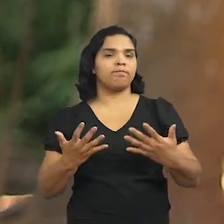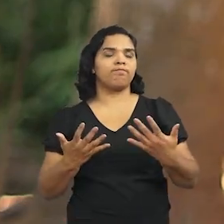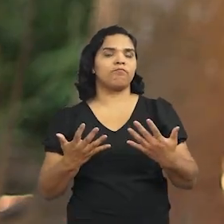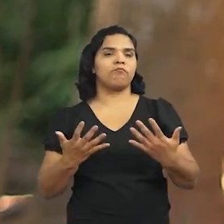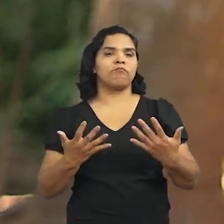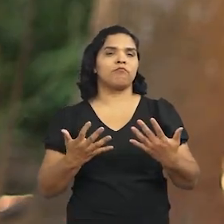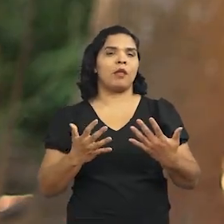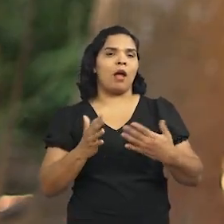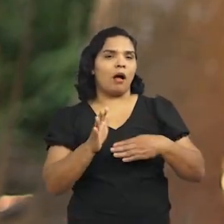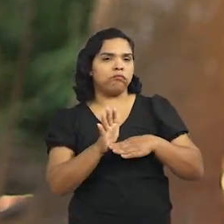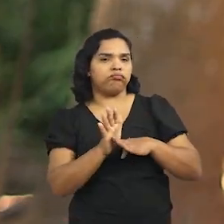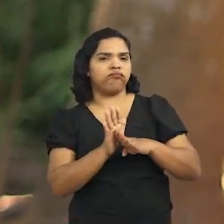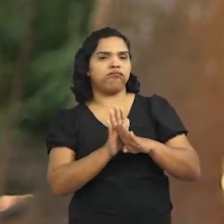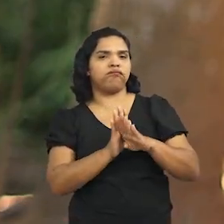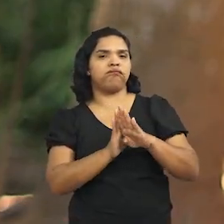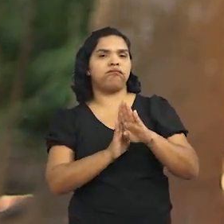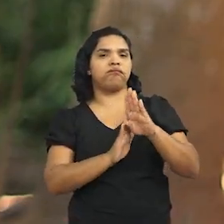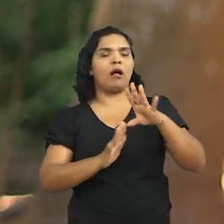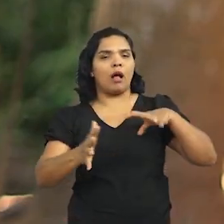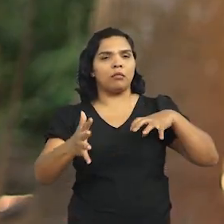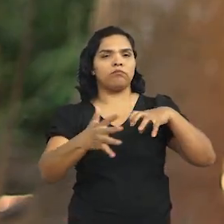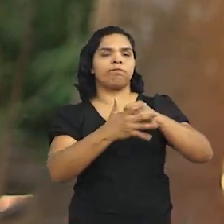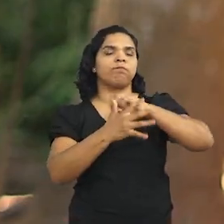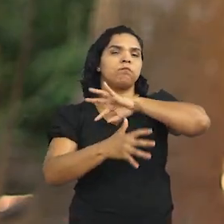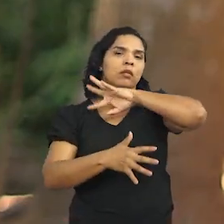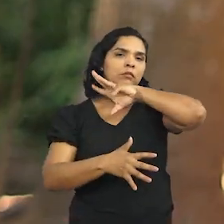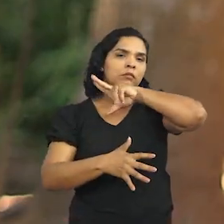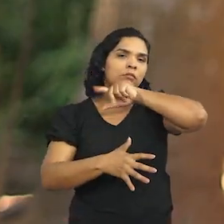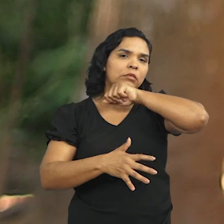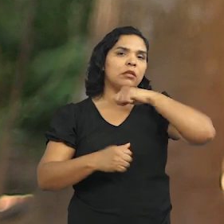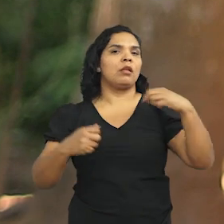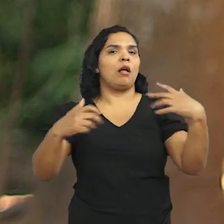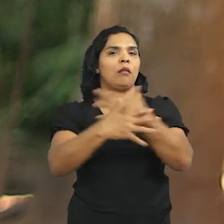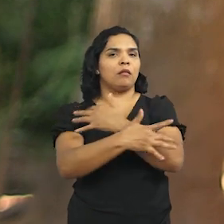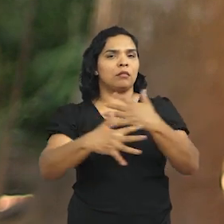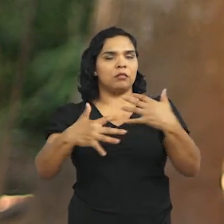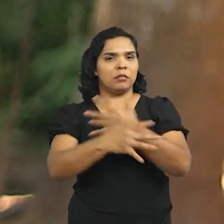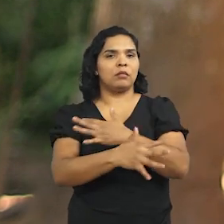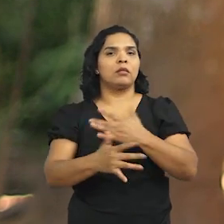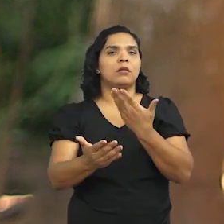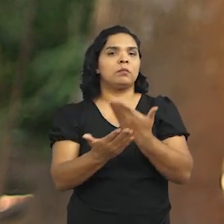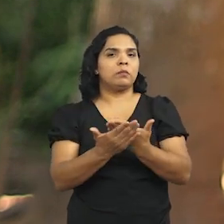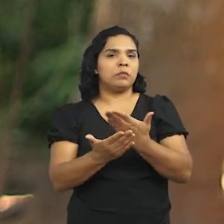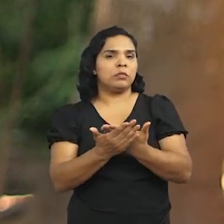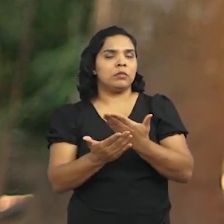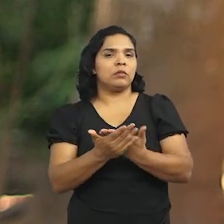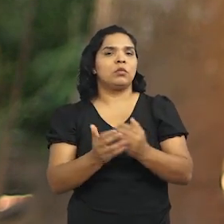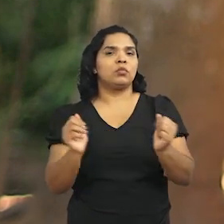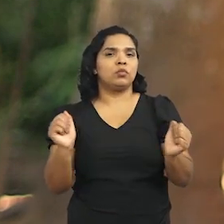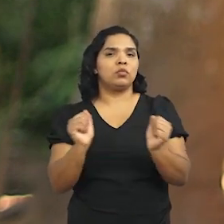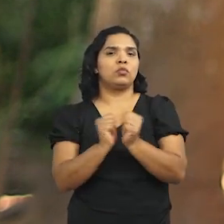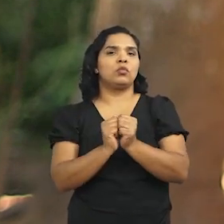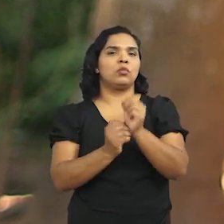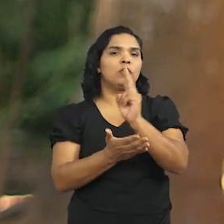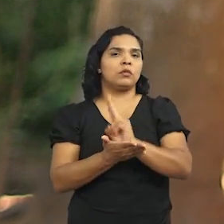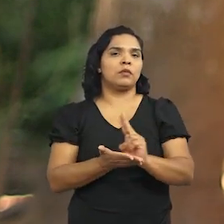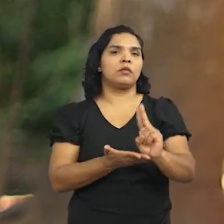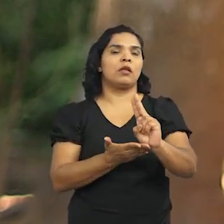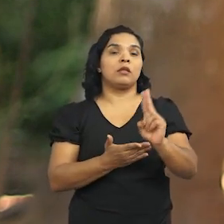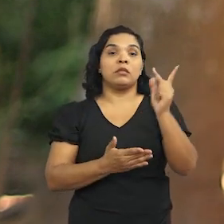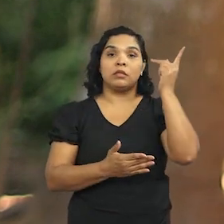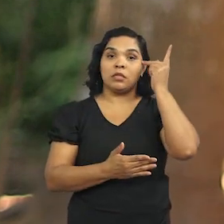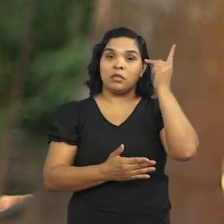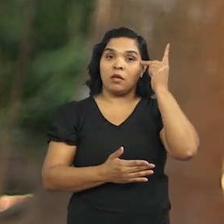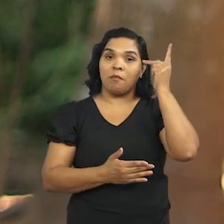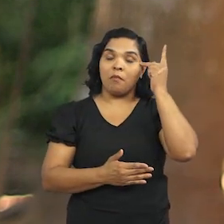Devido ao aumento no número de acidentes com animais nas rodovias, cientistas da Universidade Estadual do Sudoeste da Bahia, juntamente